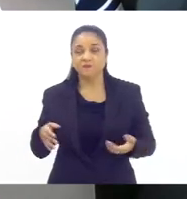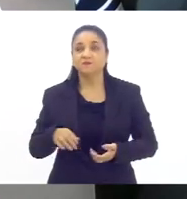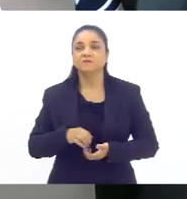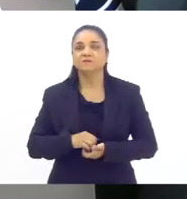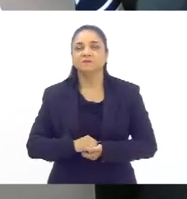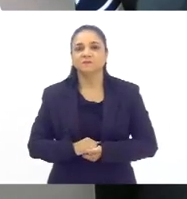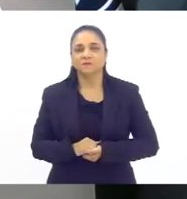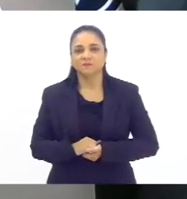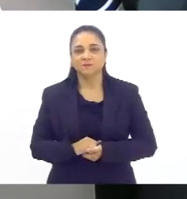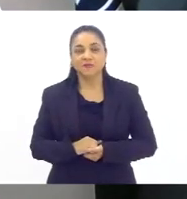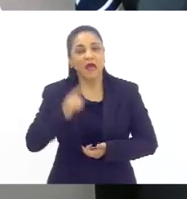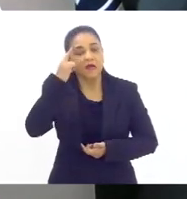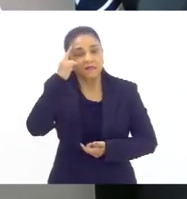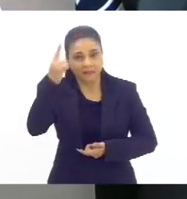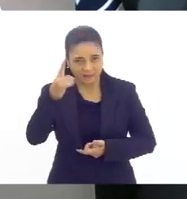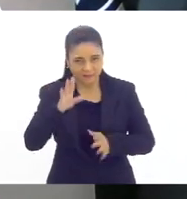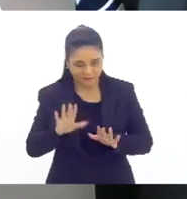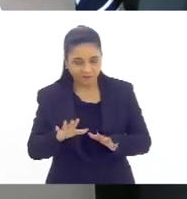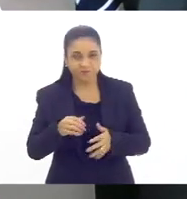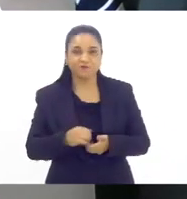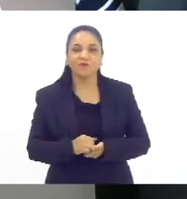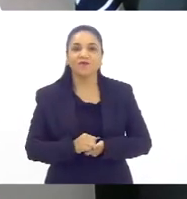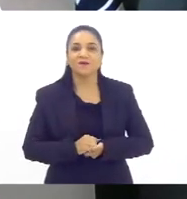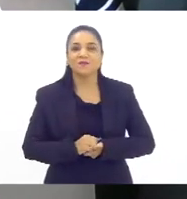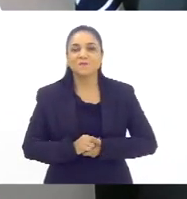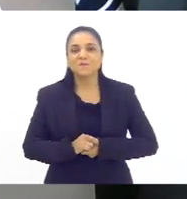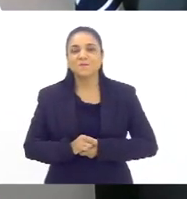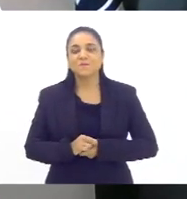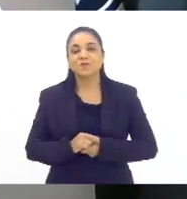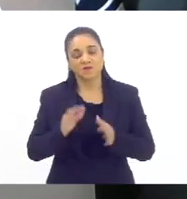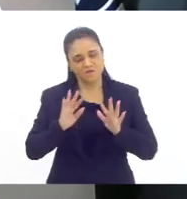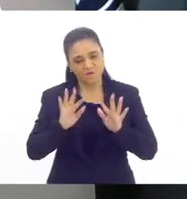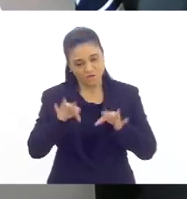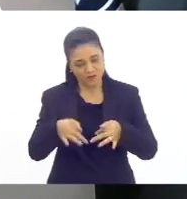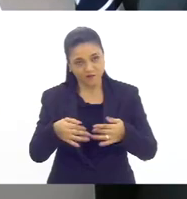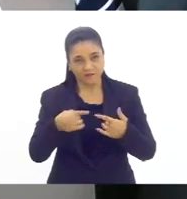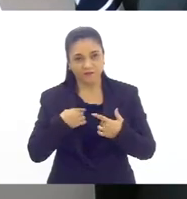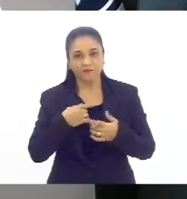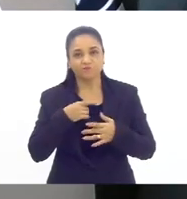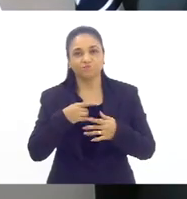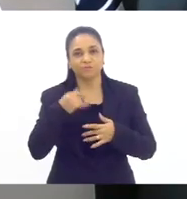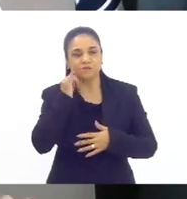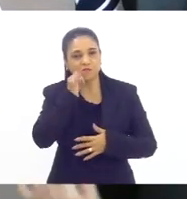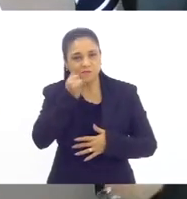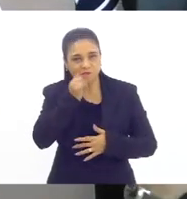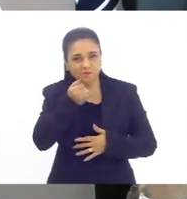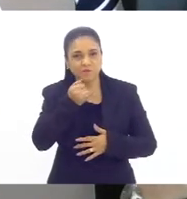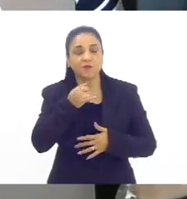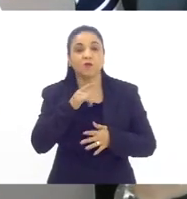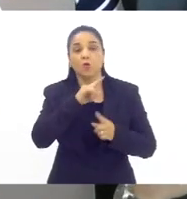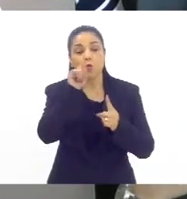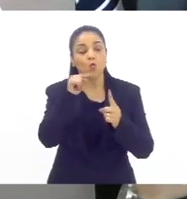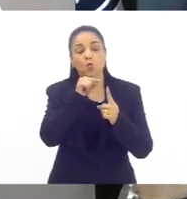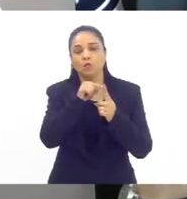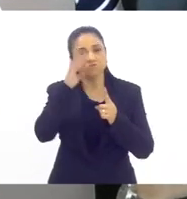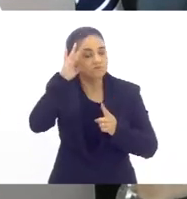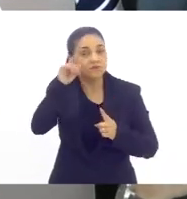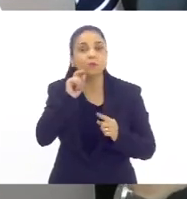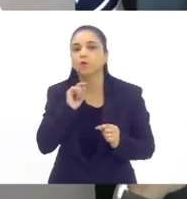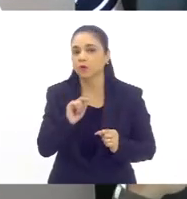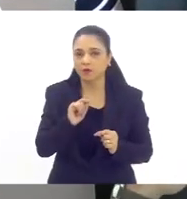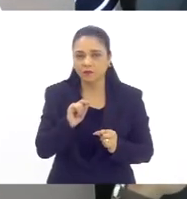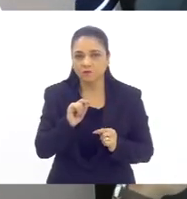qual é que a ideia então já tô concluindo já tô concluindo Então qual é que é o nosso objetivo